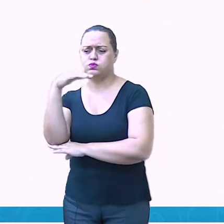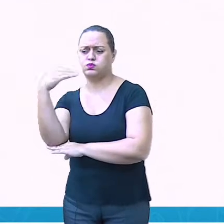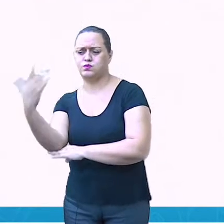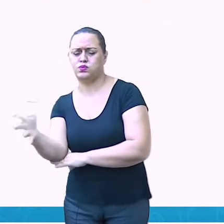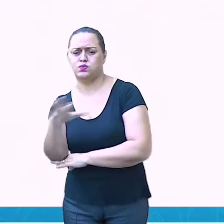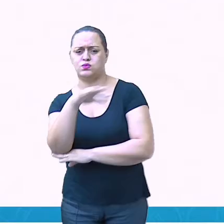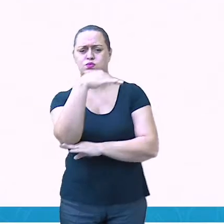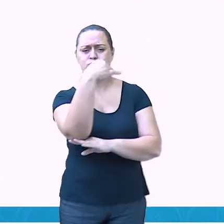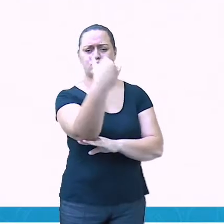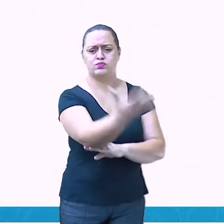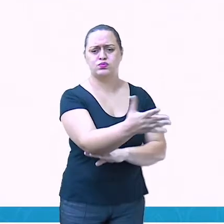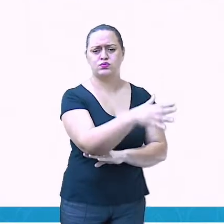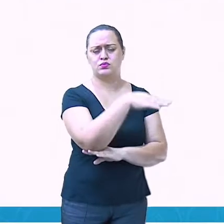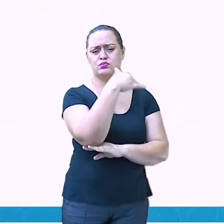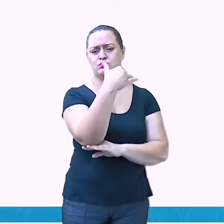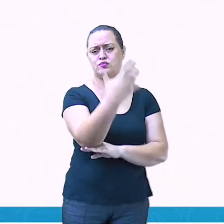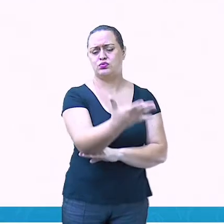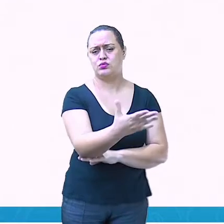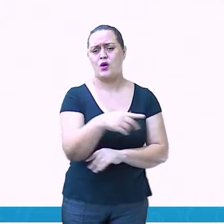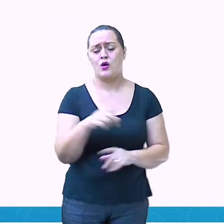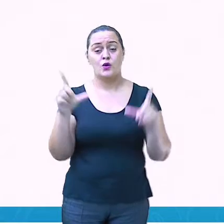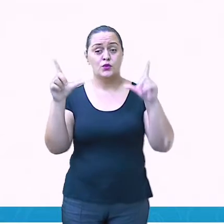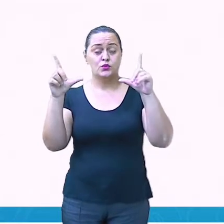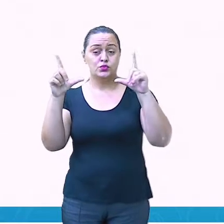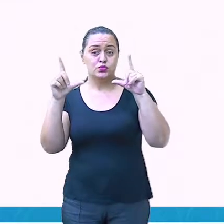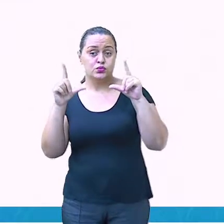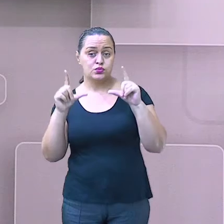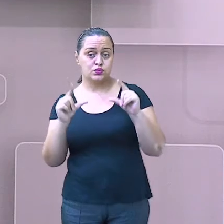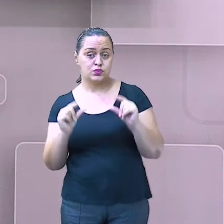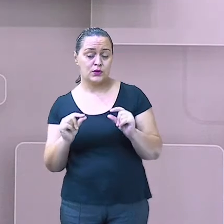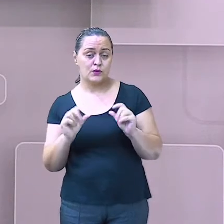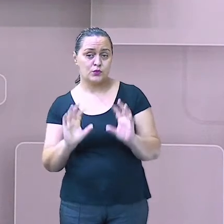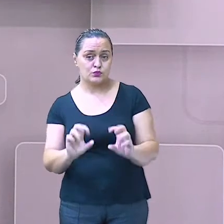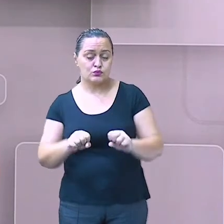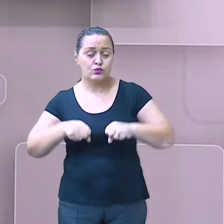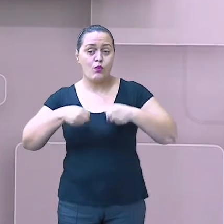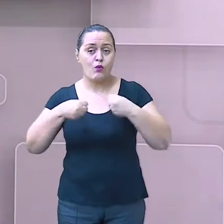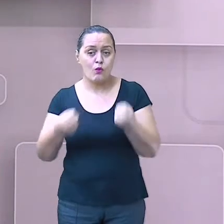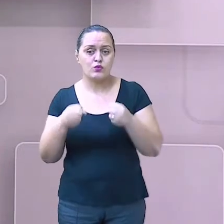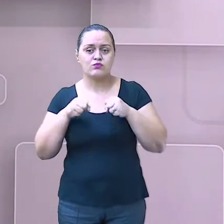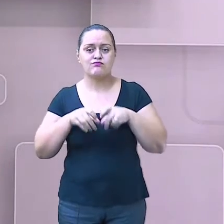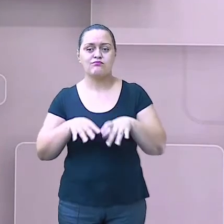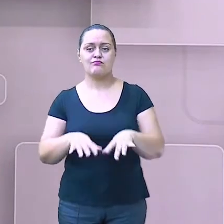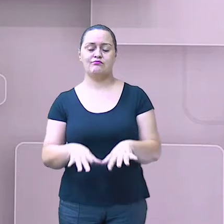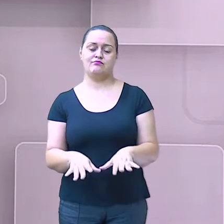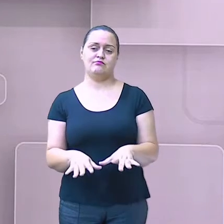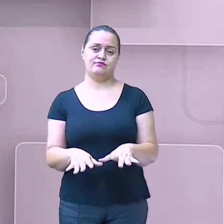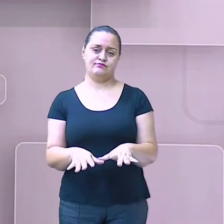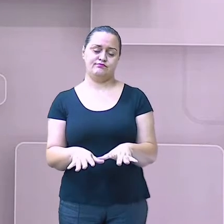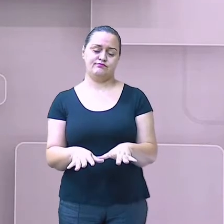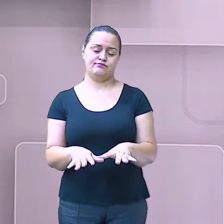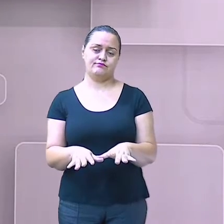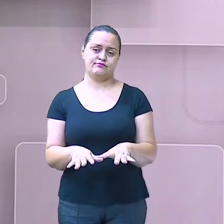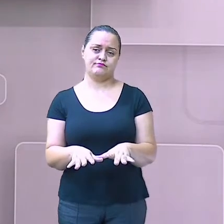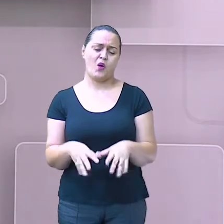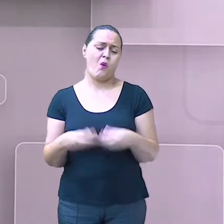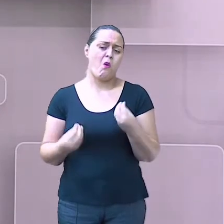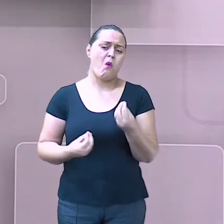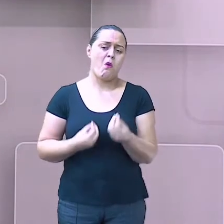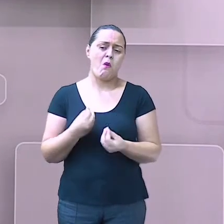naturais. Como que isso funciona? Quais são os fatores que a nossa posição no meio ambiente onde nós